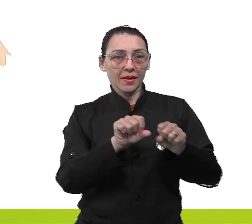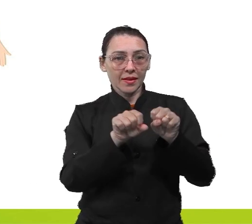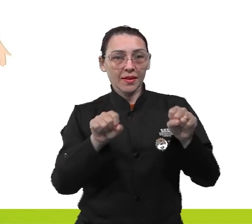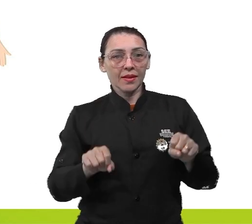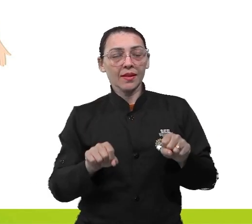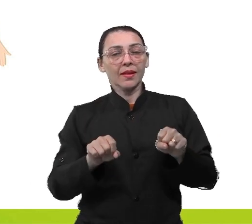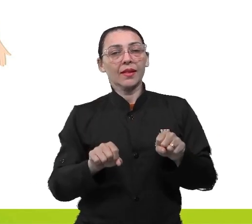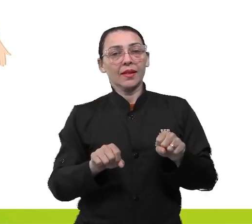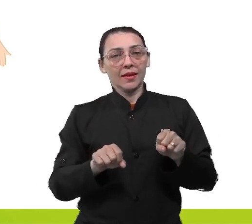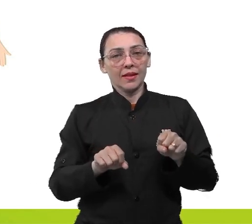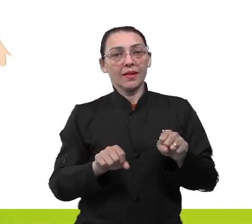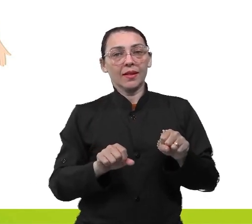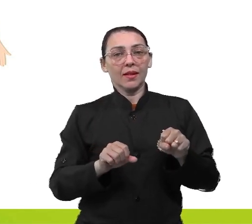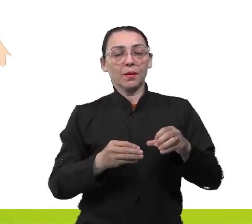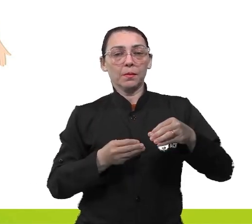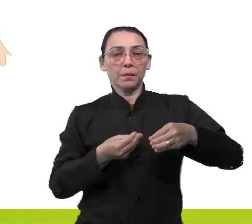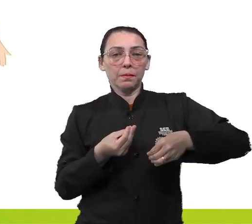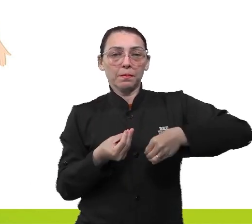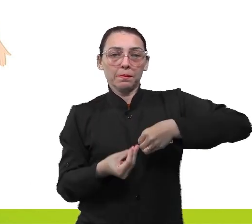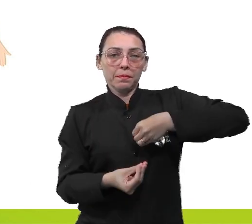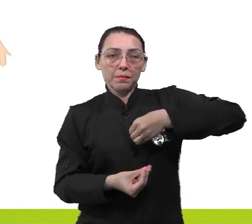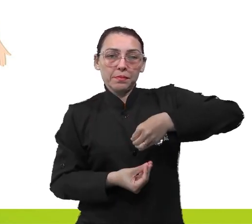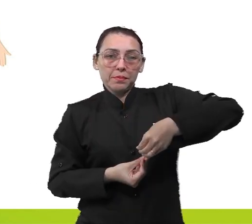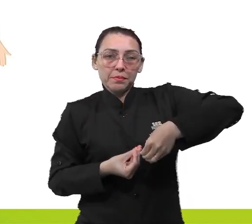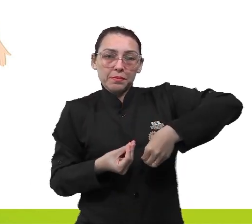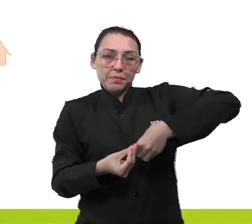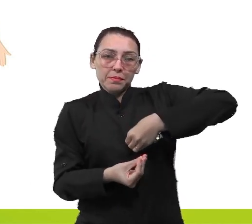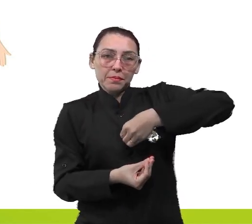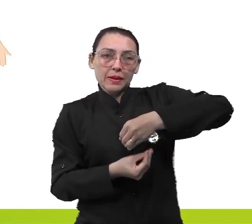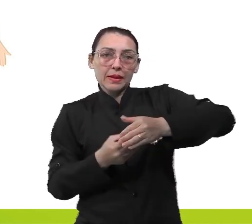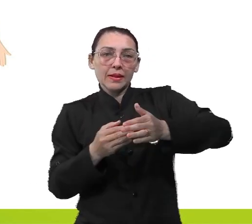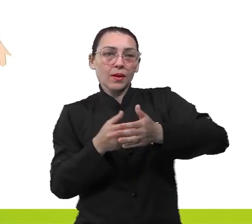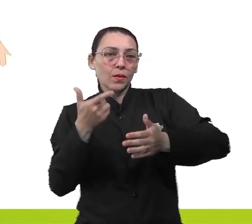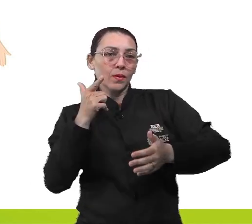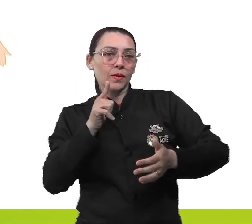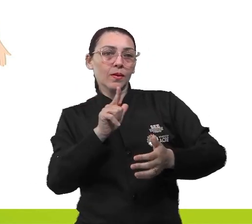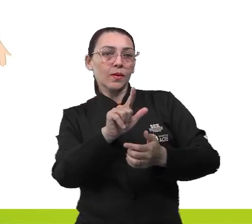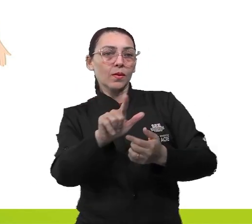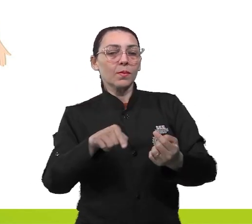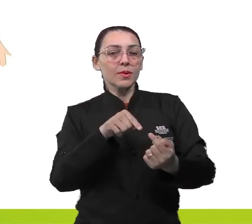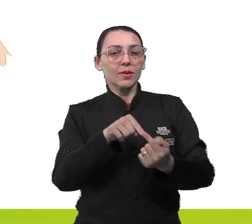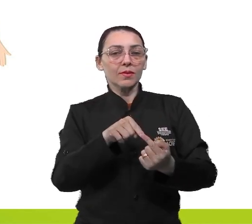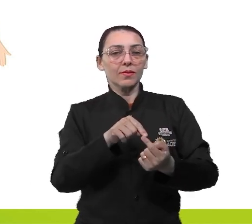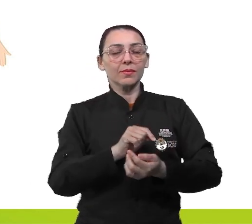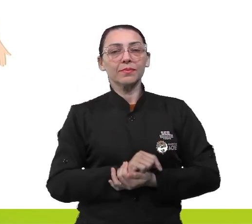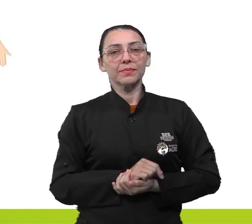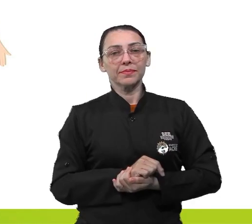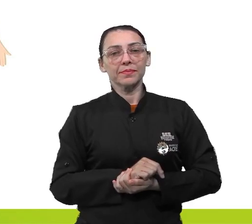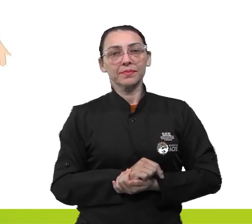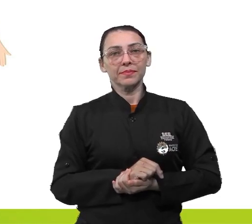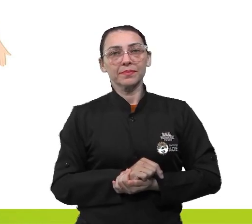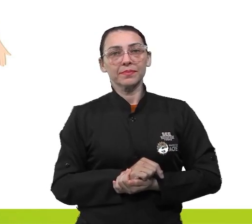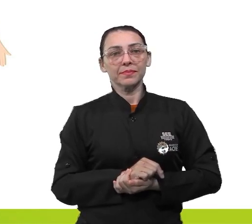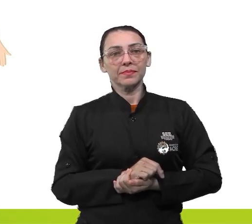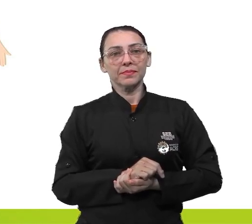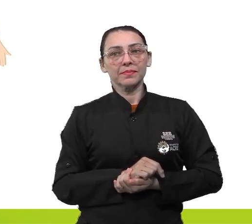sistema fosse uma engrenagem que vai funcionando até alcançar o seu objetivo. Pessoal, não vai dar para falar de